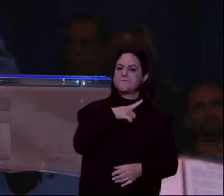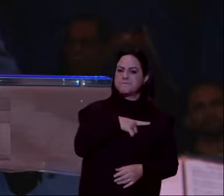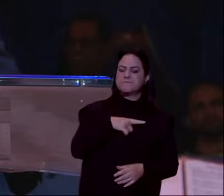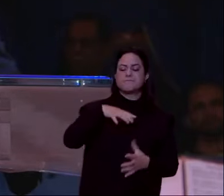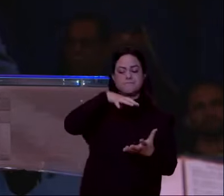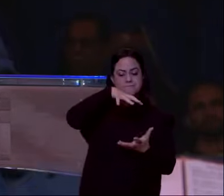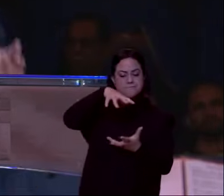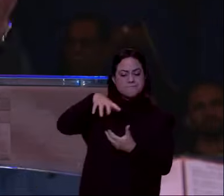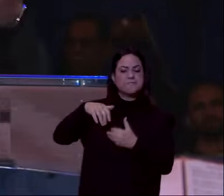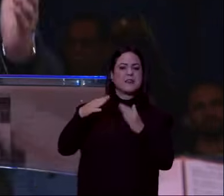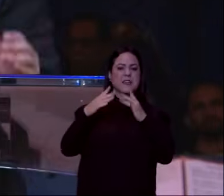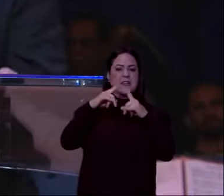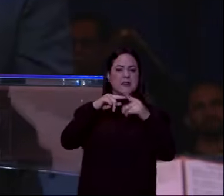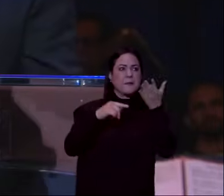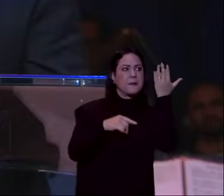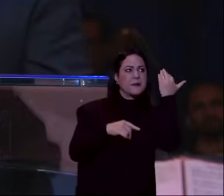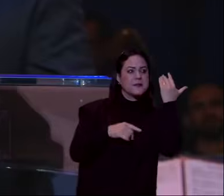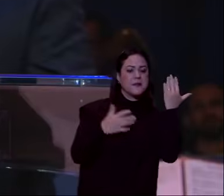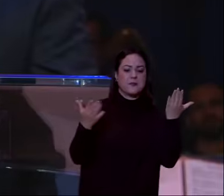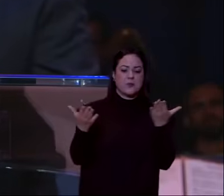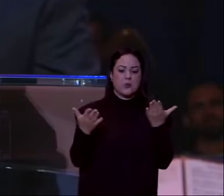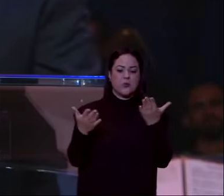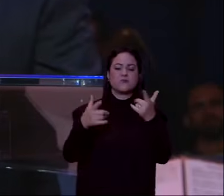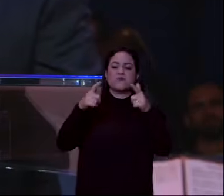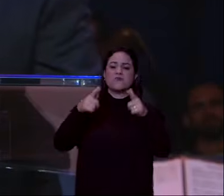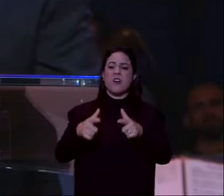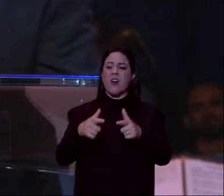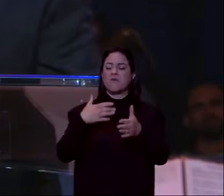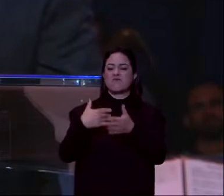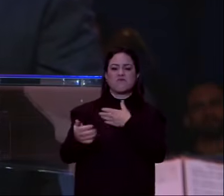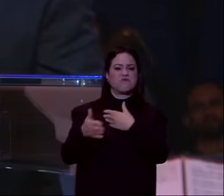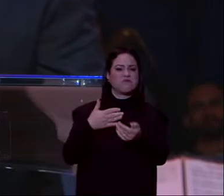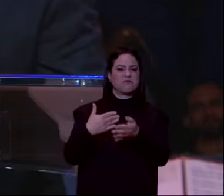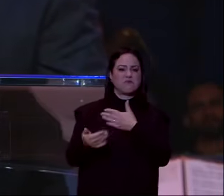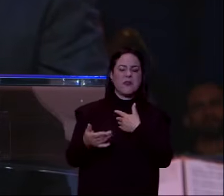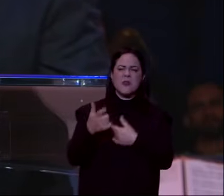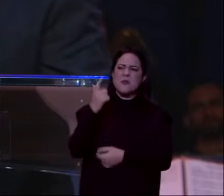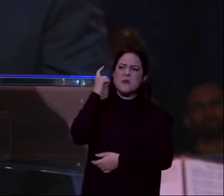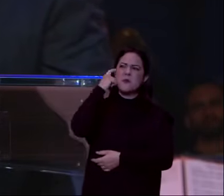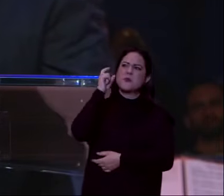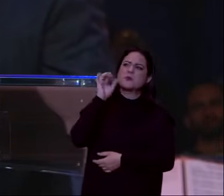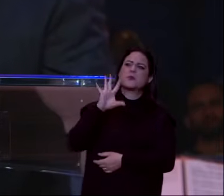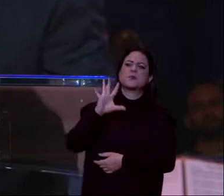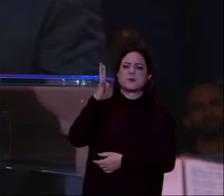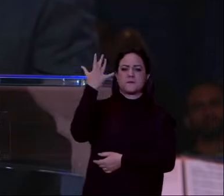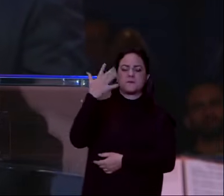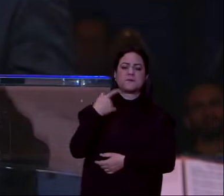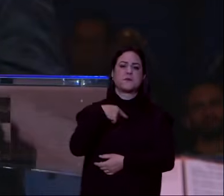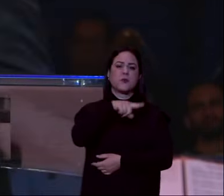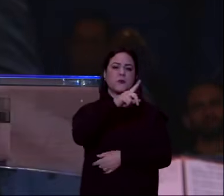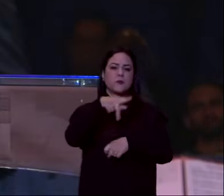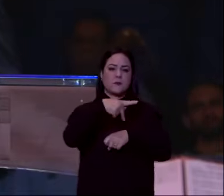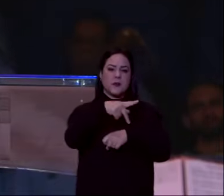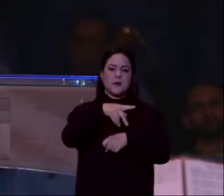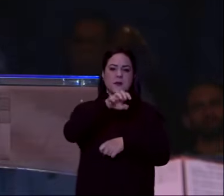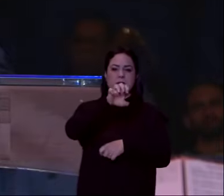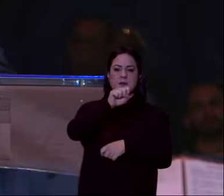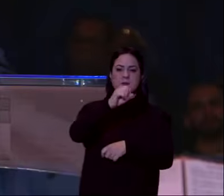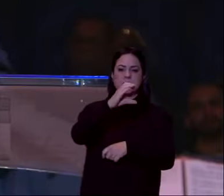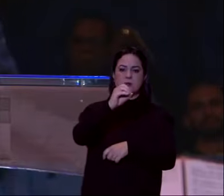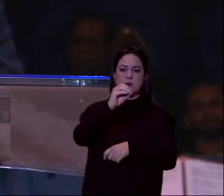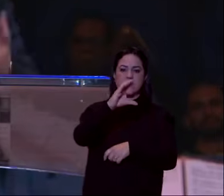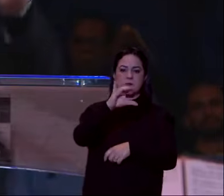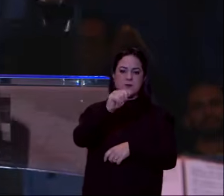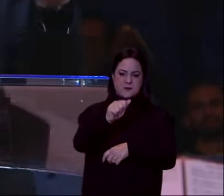E a gente fica dizendo: o que aconteceu aqui? Eu estava na Escócia e